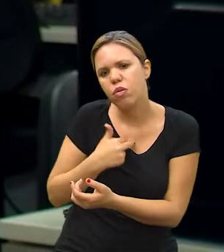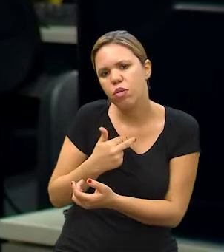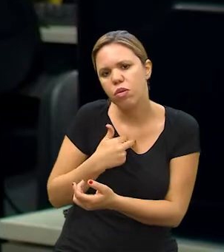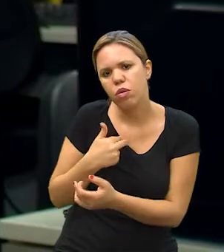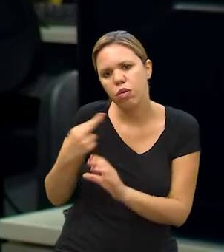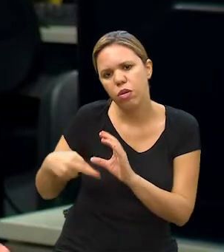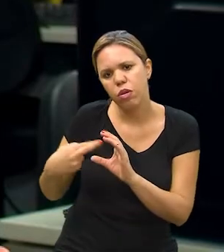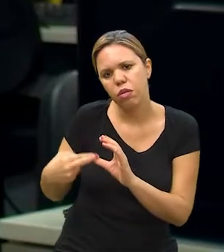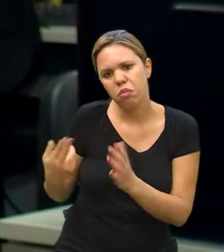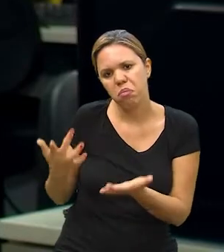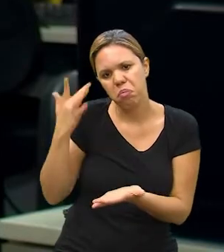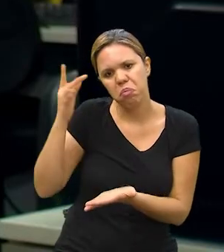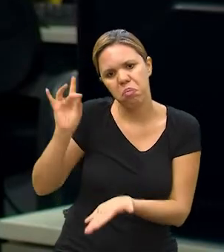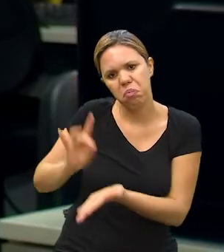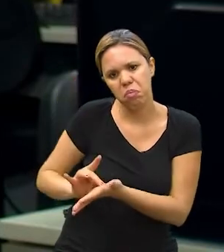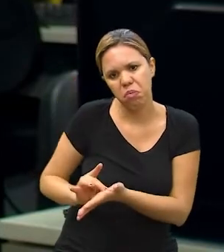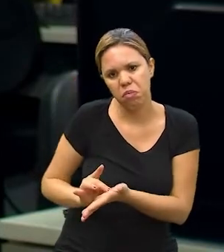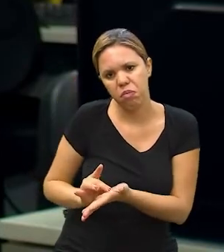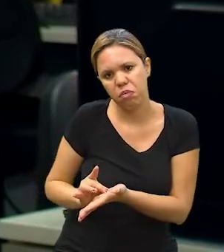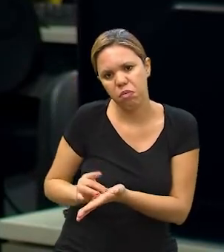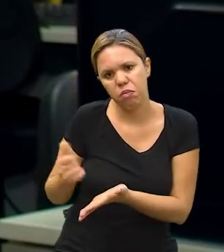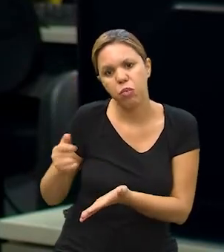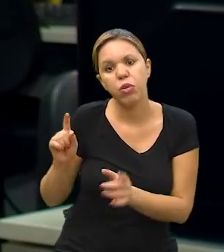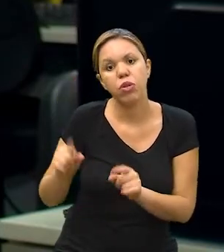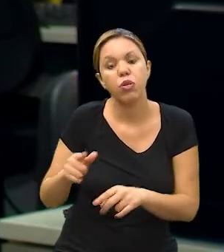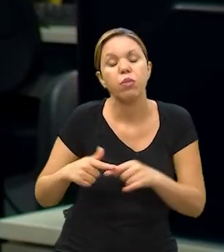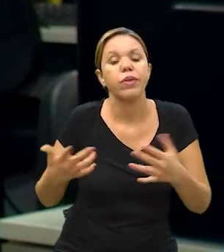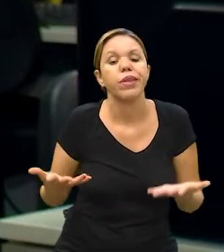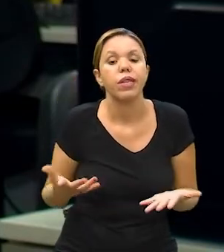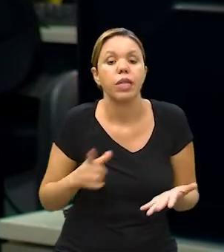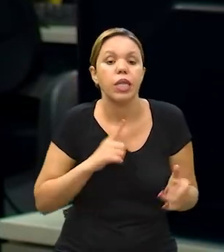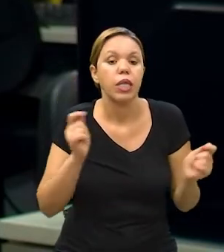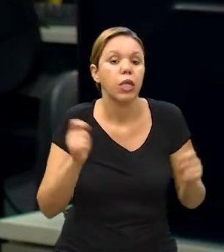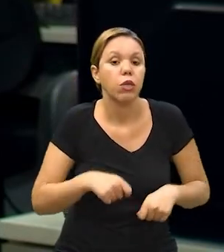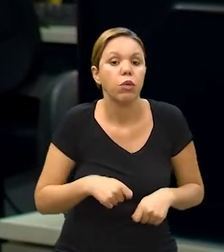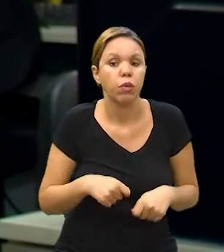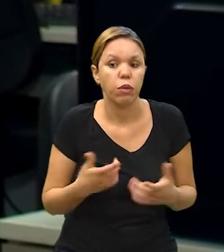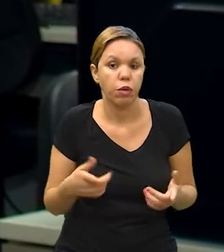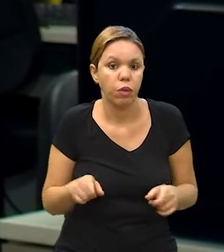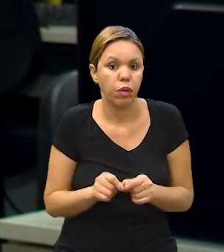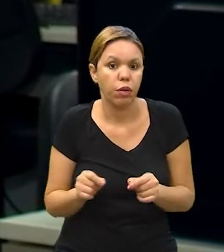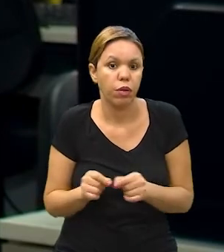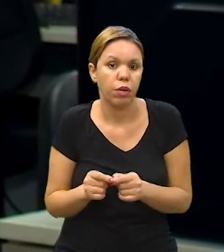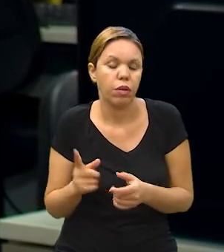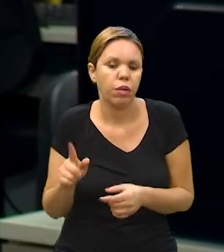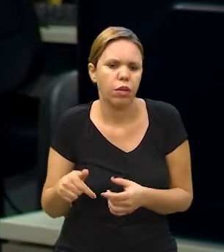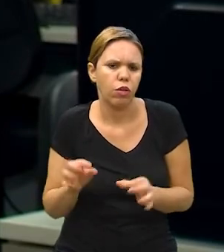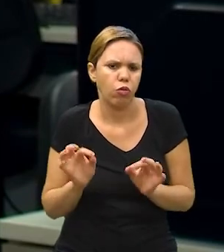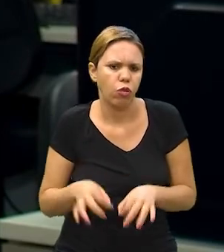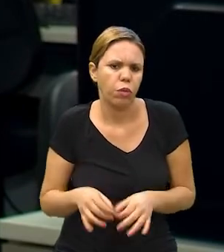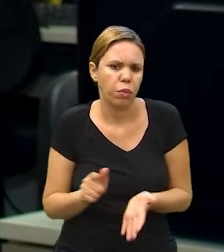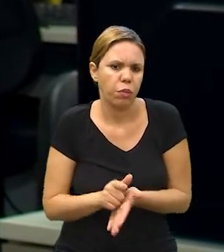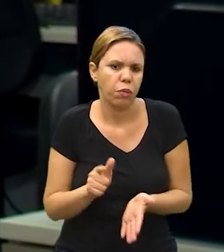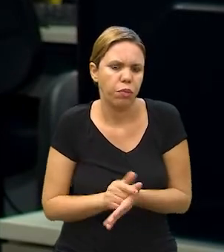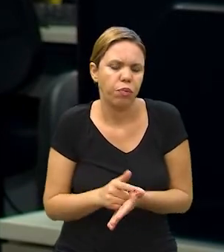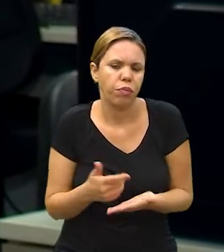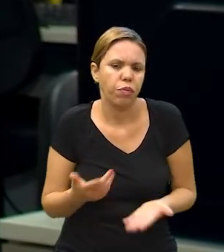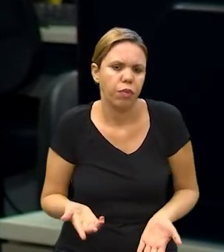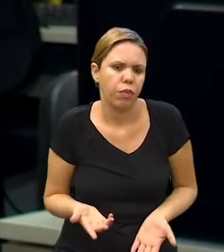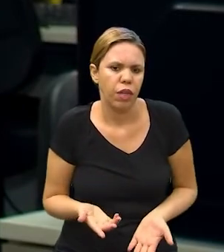a reciclagem. Não sei se é verdade isso. Primeiro porque o material que tem o maior potencial calorífico é justamente papel,